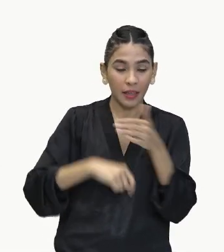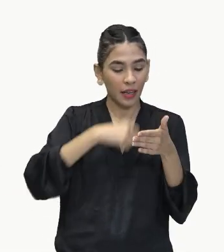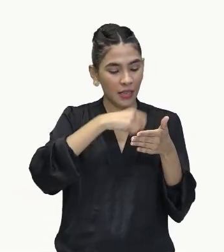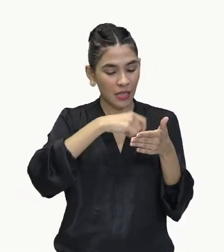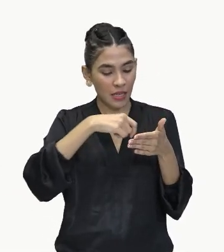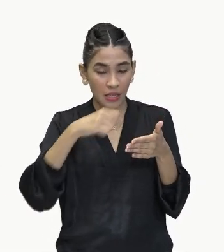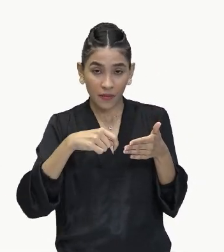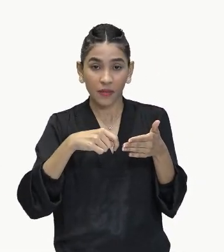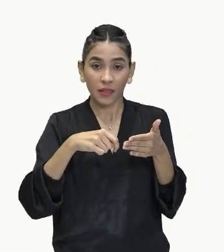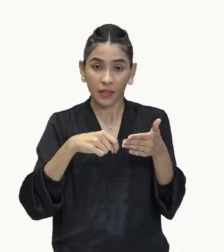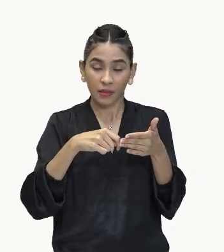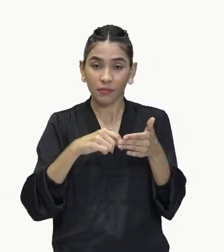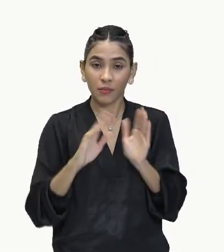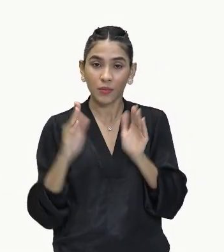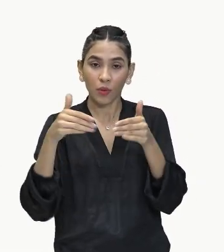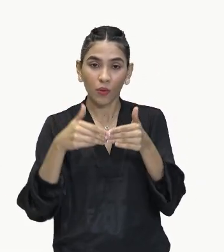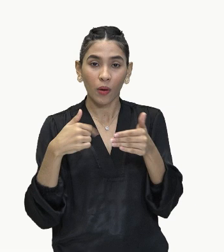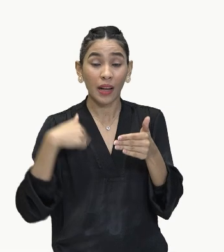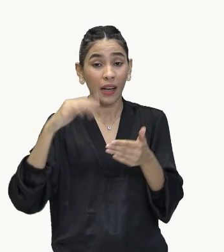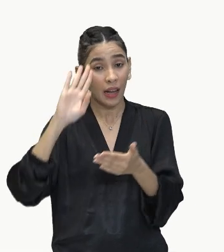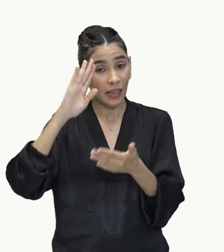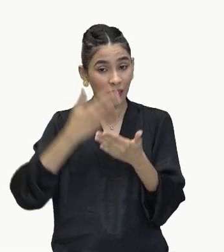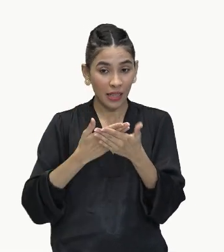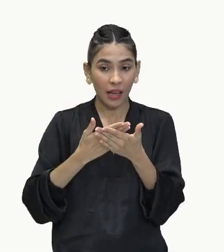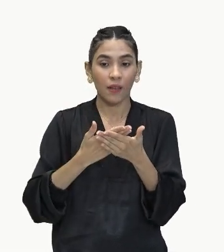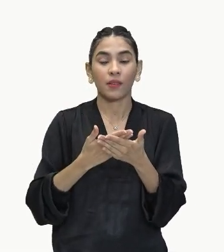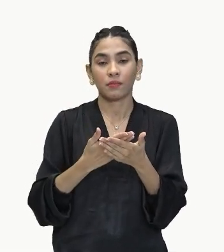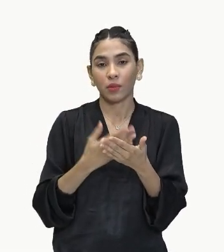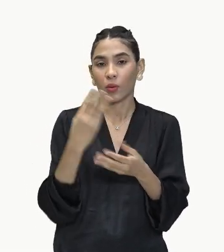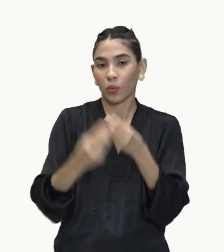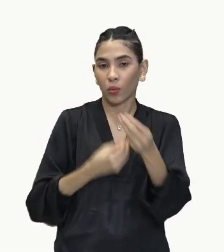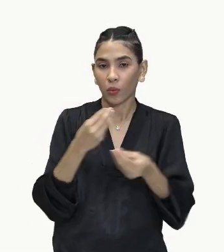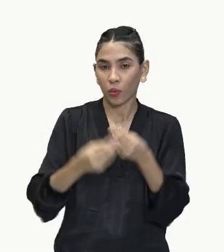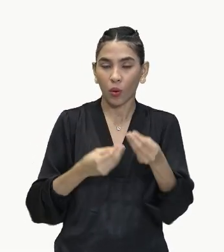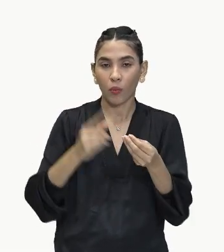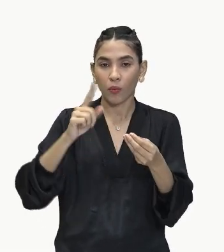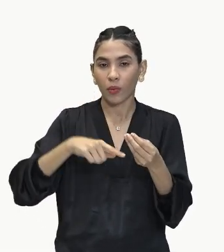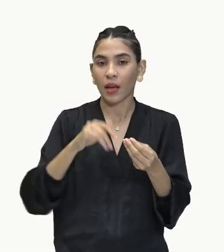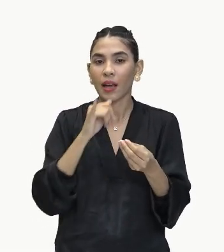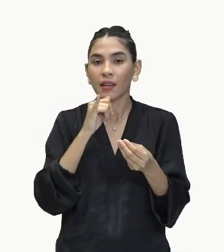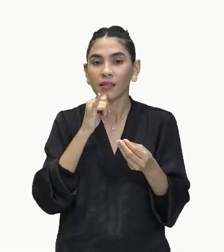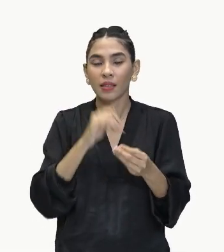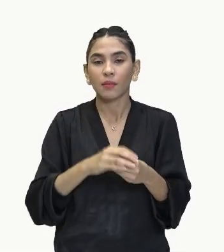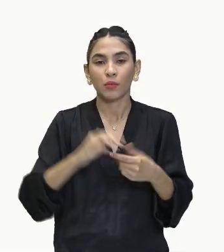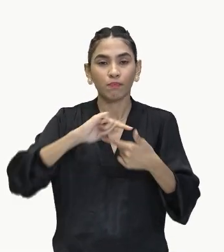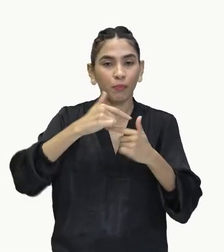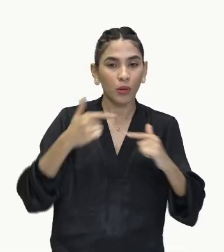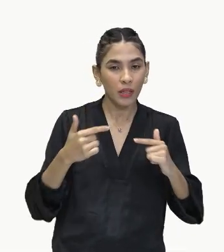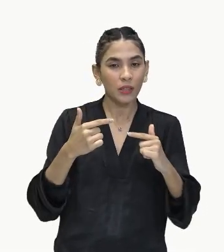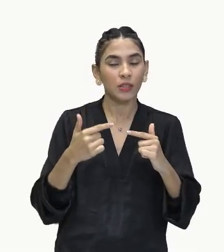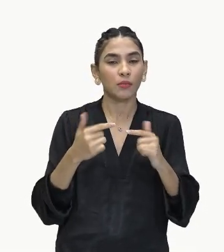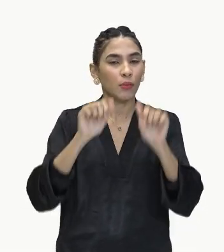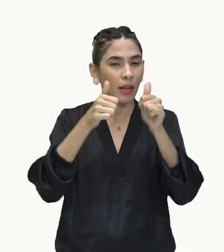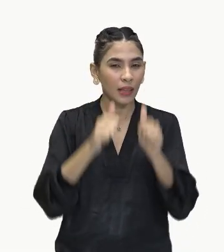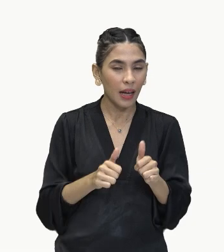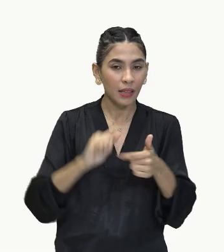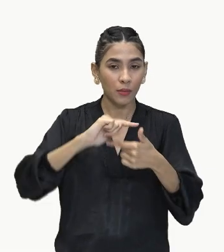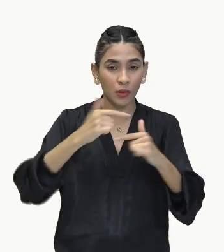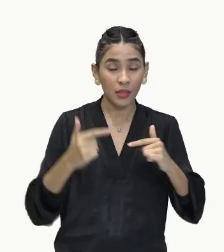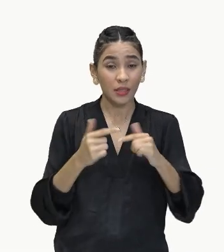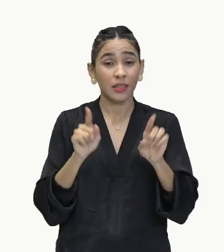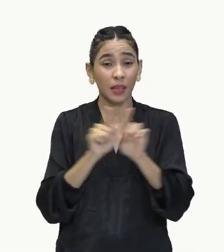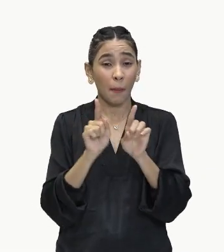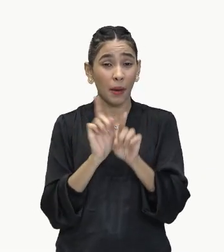a respeito do que ele acreditava que seriam os motes do modernismo. Inclusive, ele pesquisava